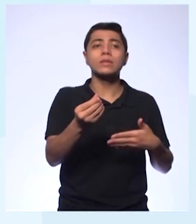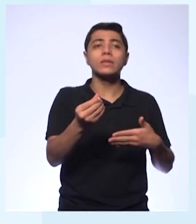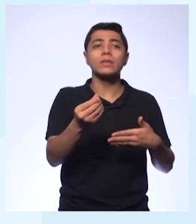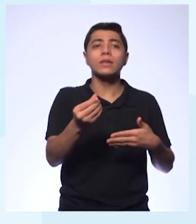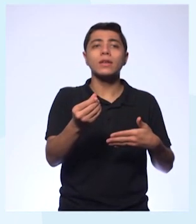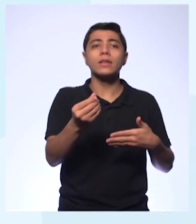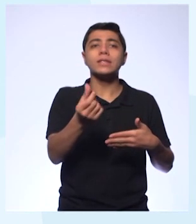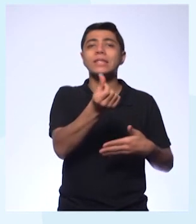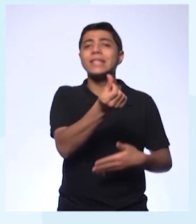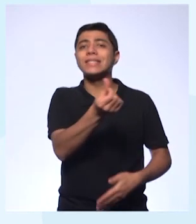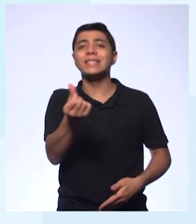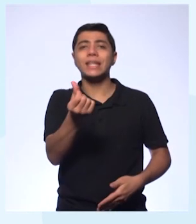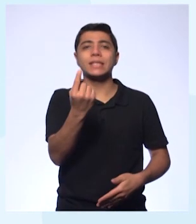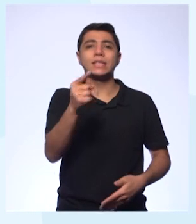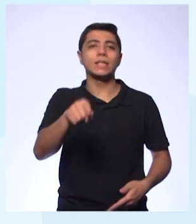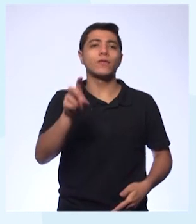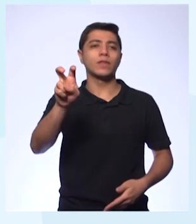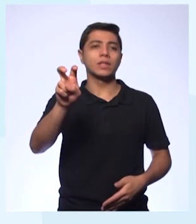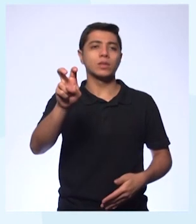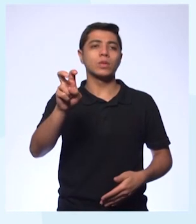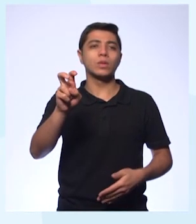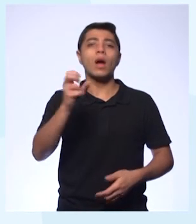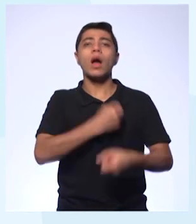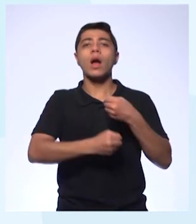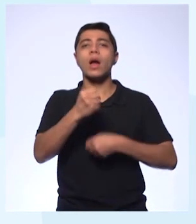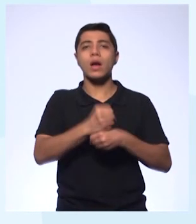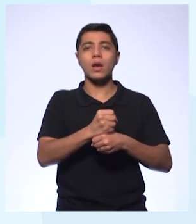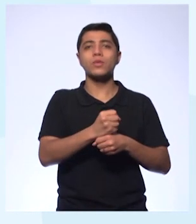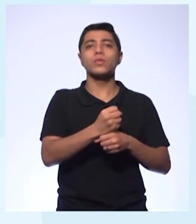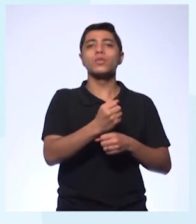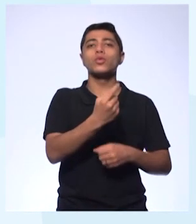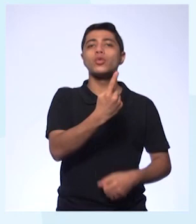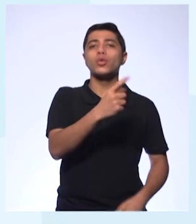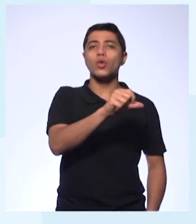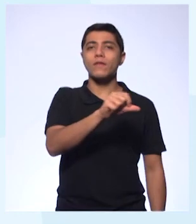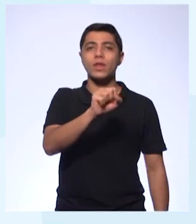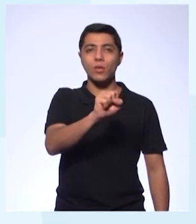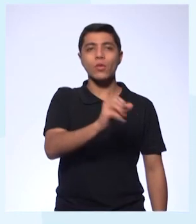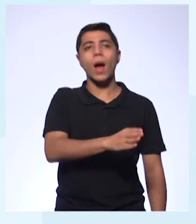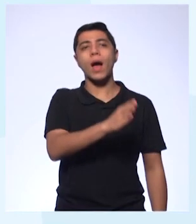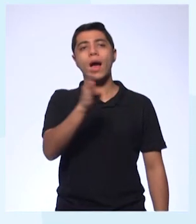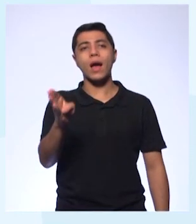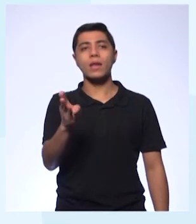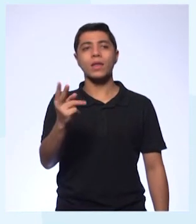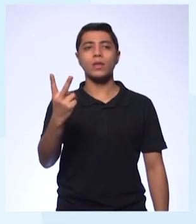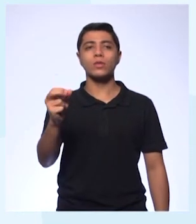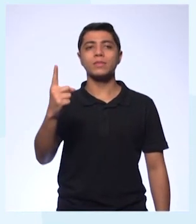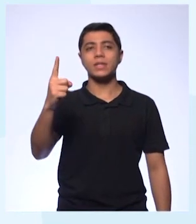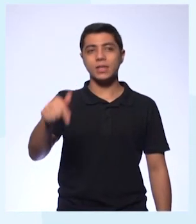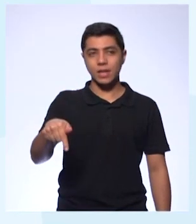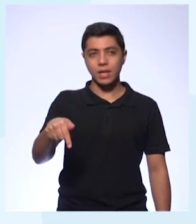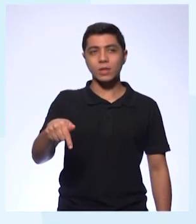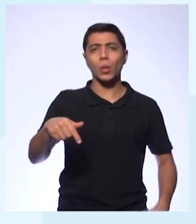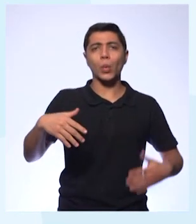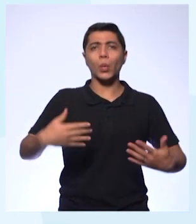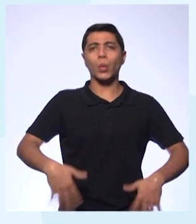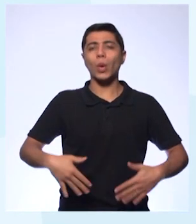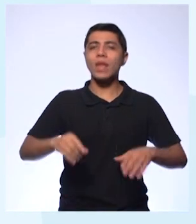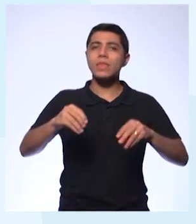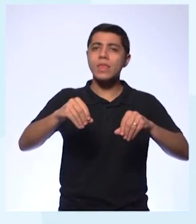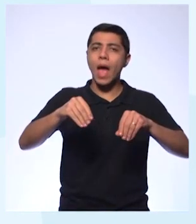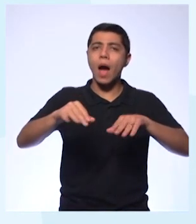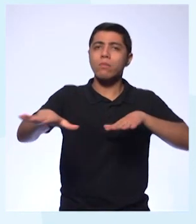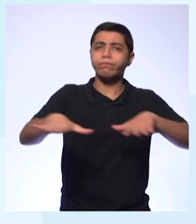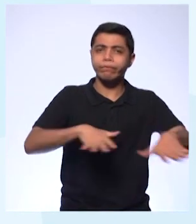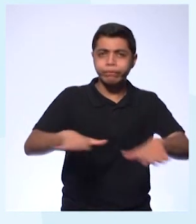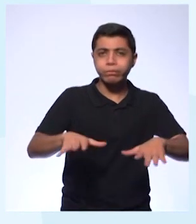e 2017. Terremotos e tsunamis causaram perdas de 410,9 bilhões